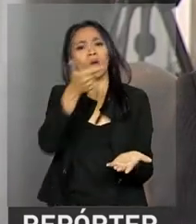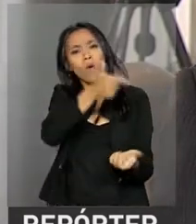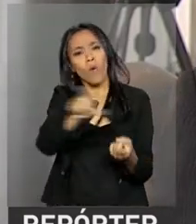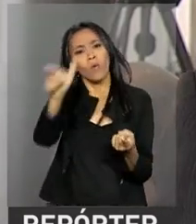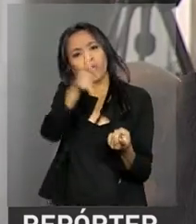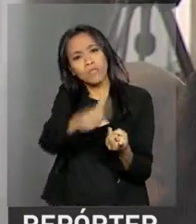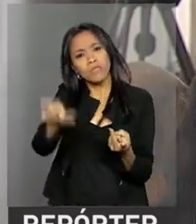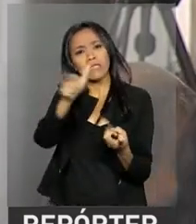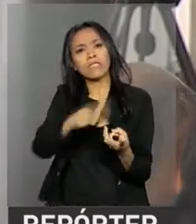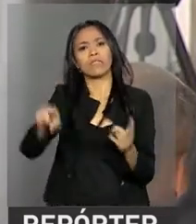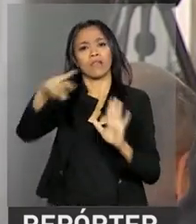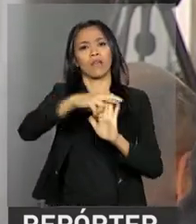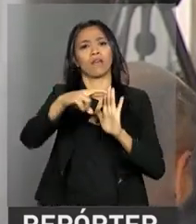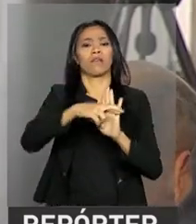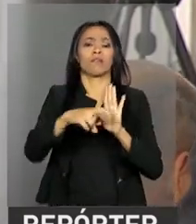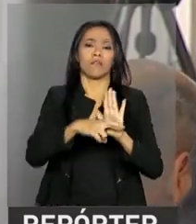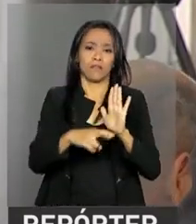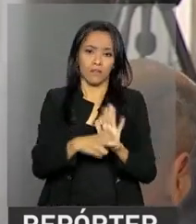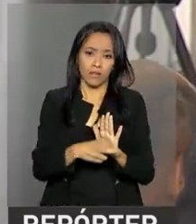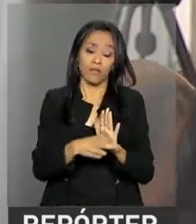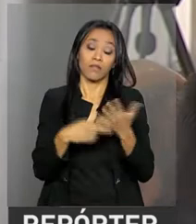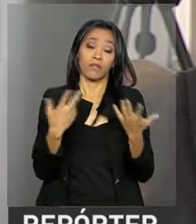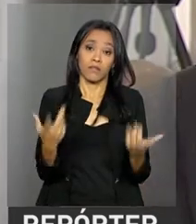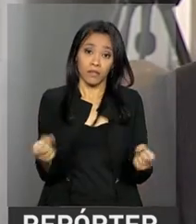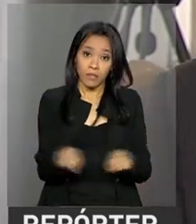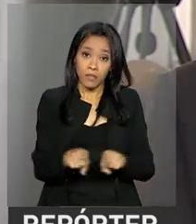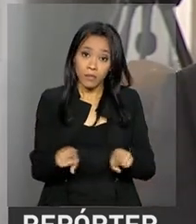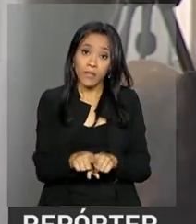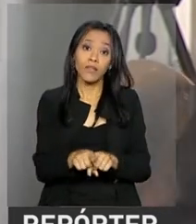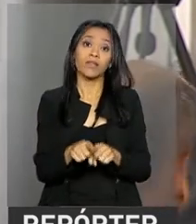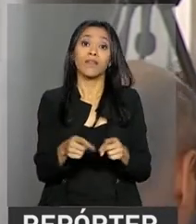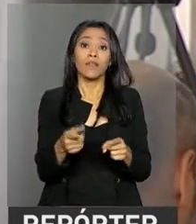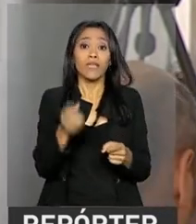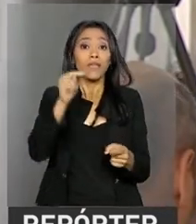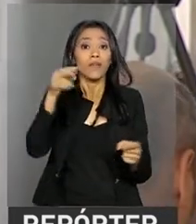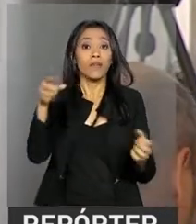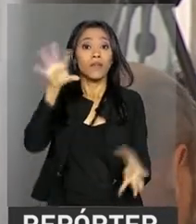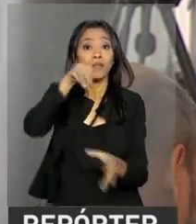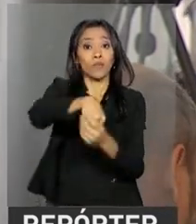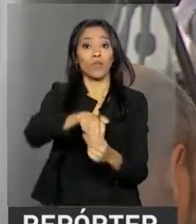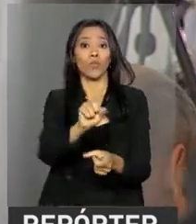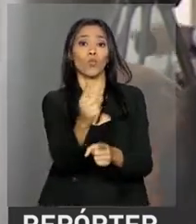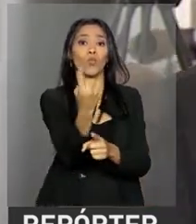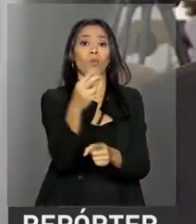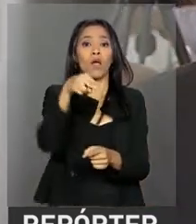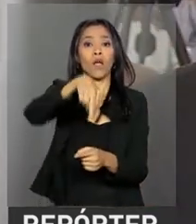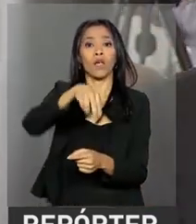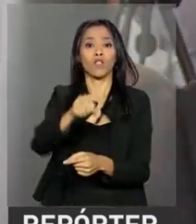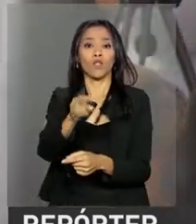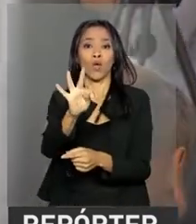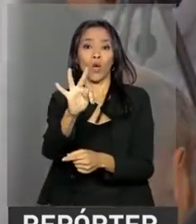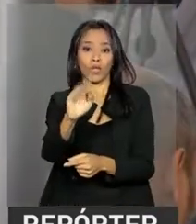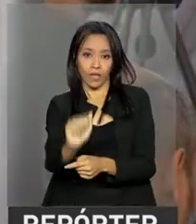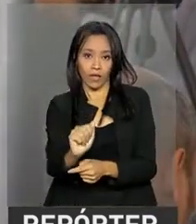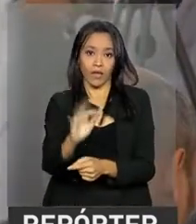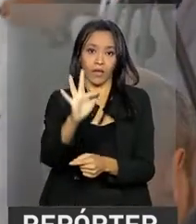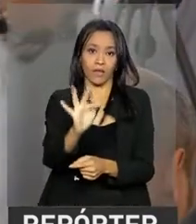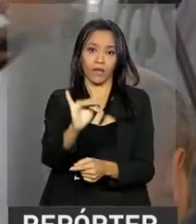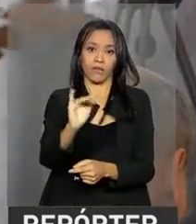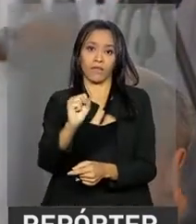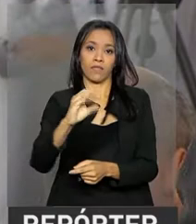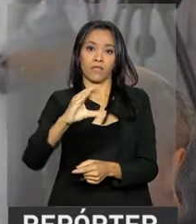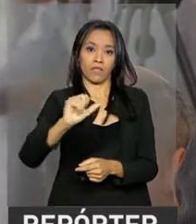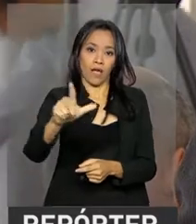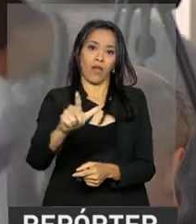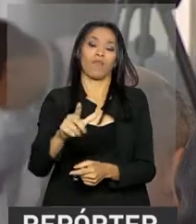outras exigências e ainda fazendo a integração com a nota fiscal eletrônica, que é um ponto aí muito importante. A expectativa